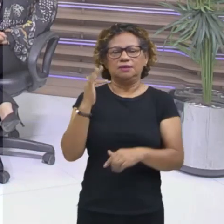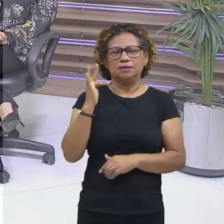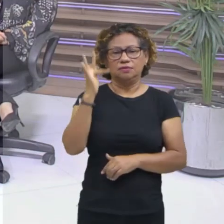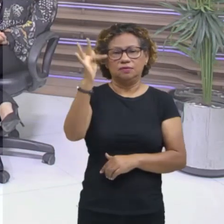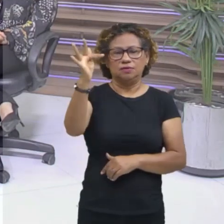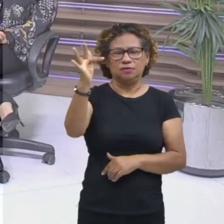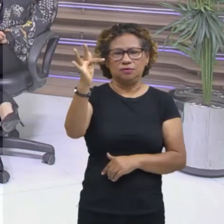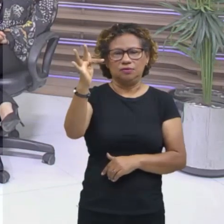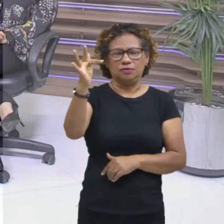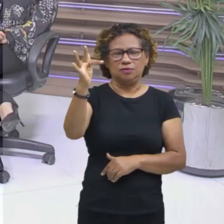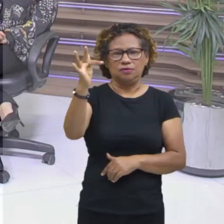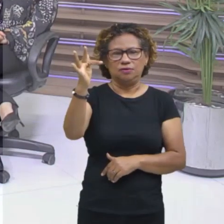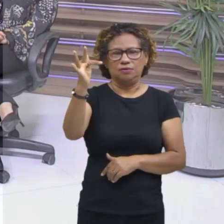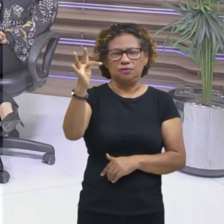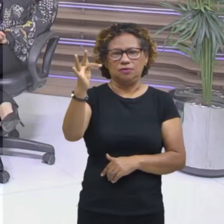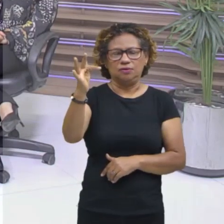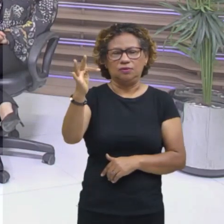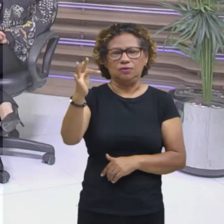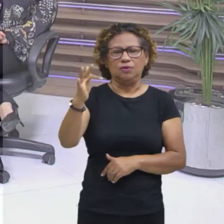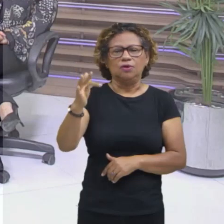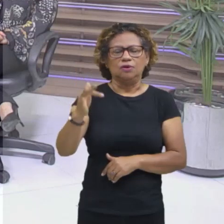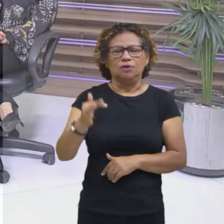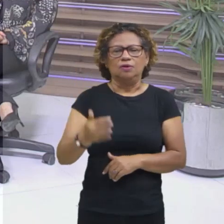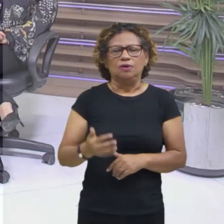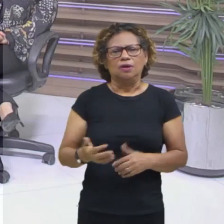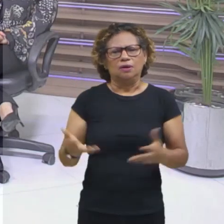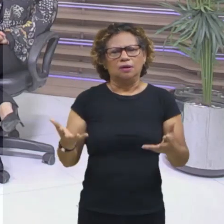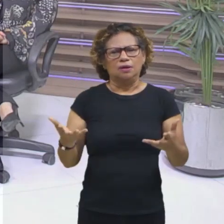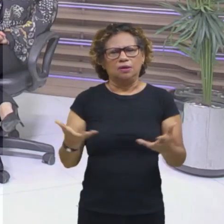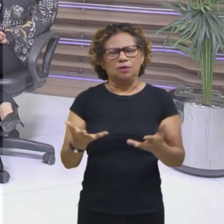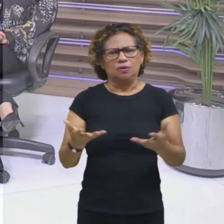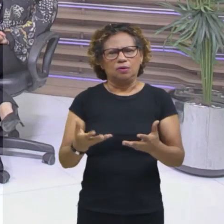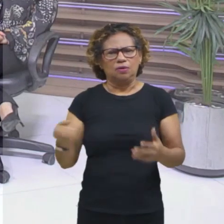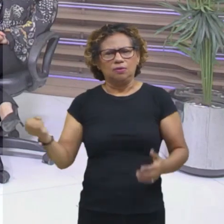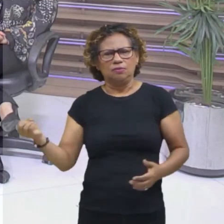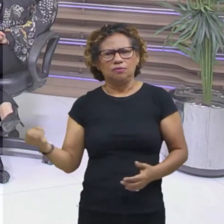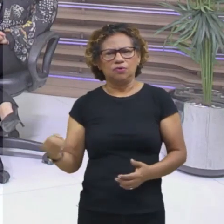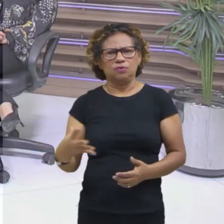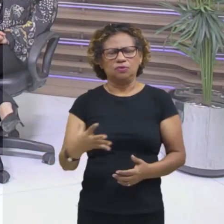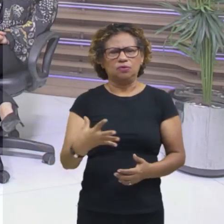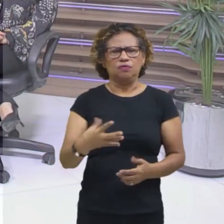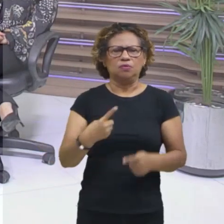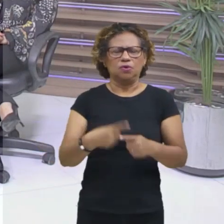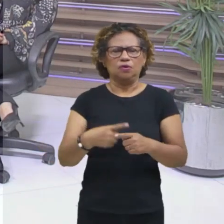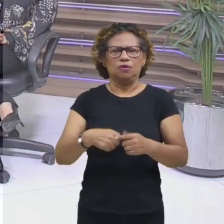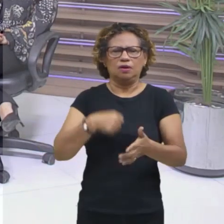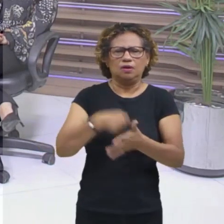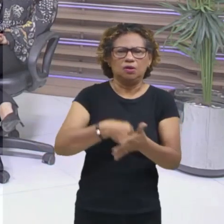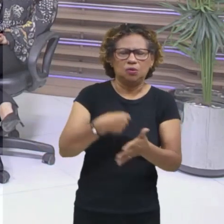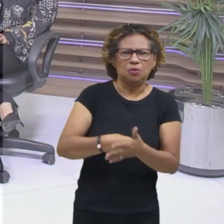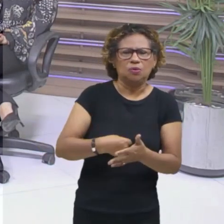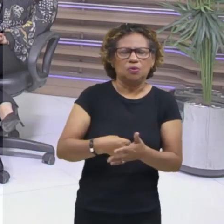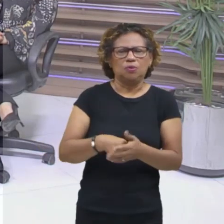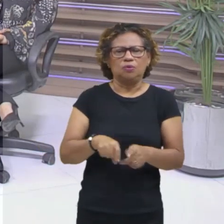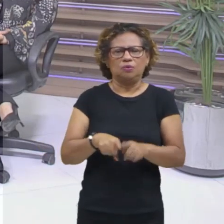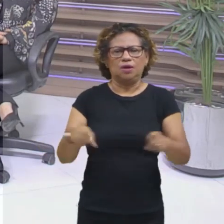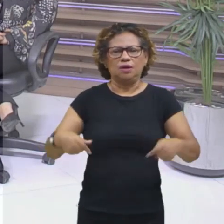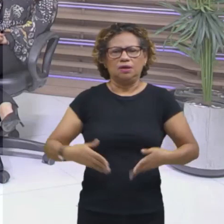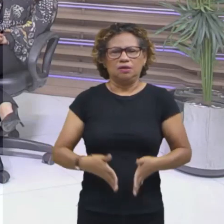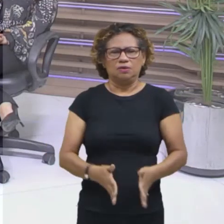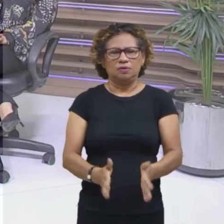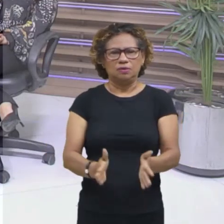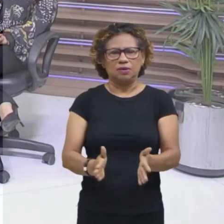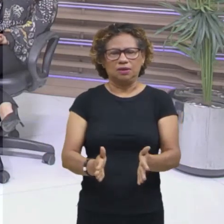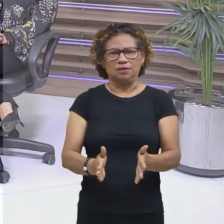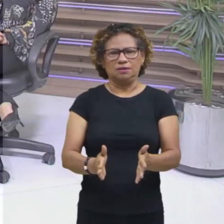mundo que combato, morro. No mundo porque luto, nasço. Mia Couto.